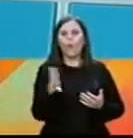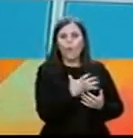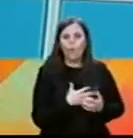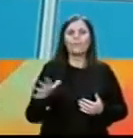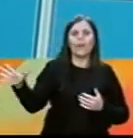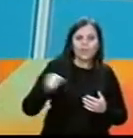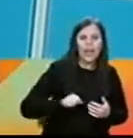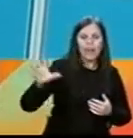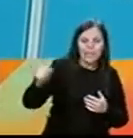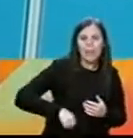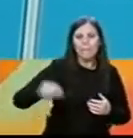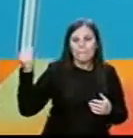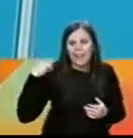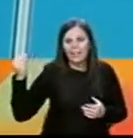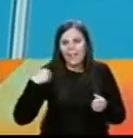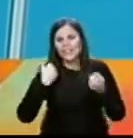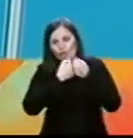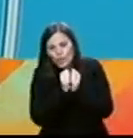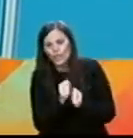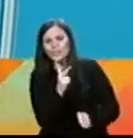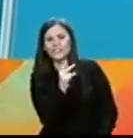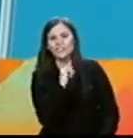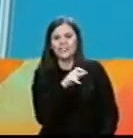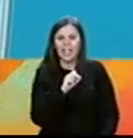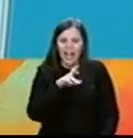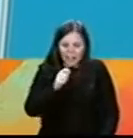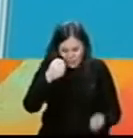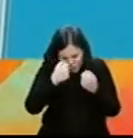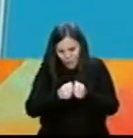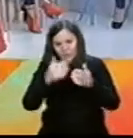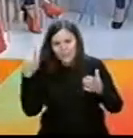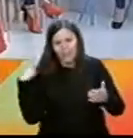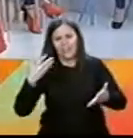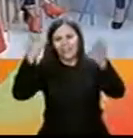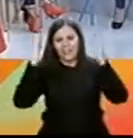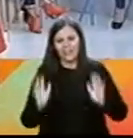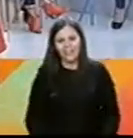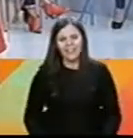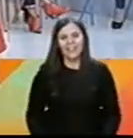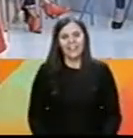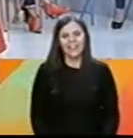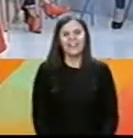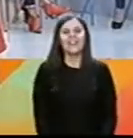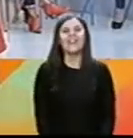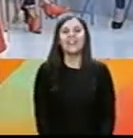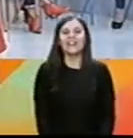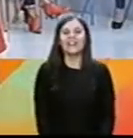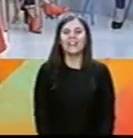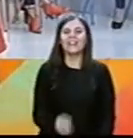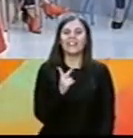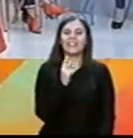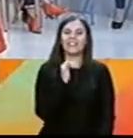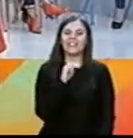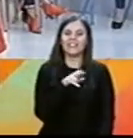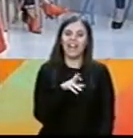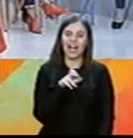ficou perdido. É tão malandro o vinagre. É mesmo malandro este rapaz. Pera. Vinagre de vinho tinto. És por